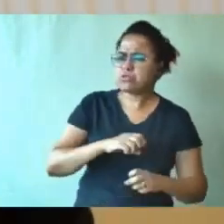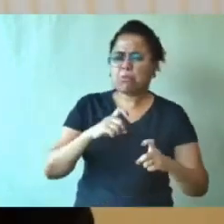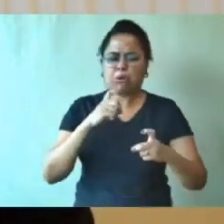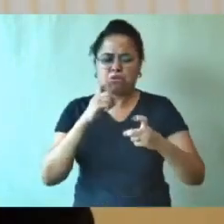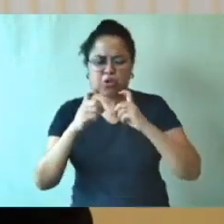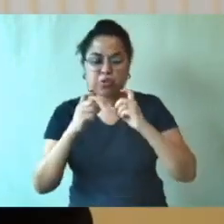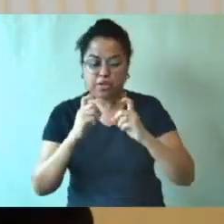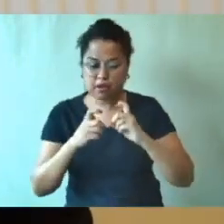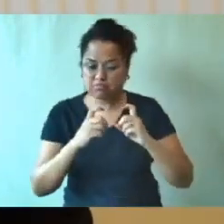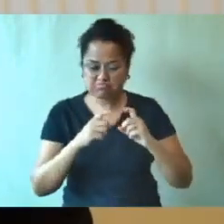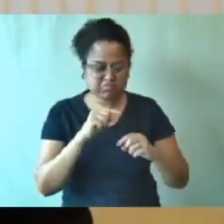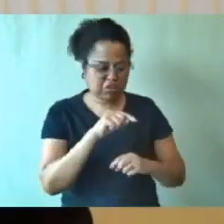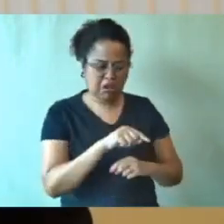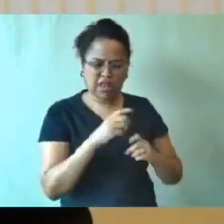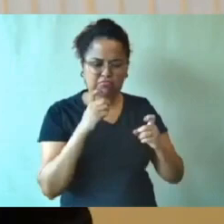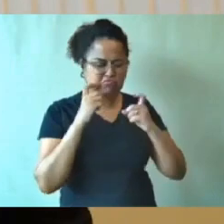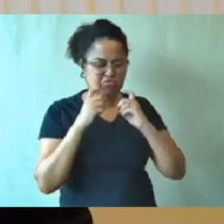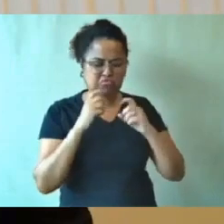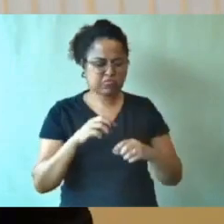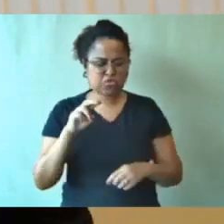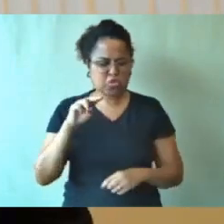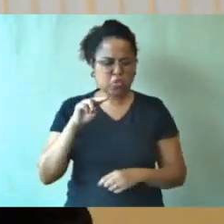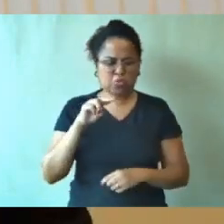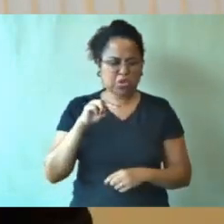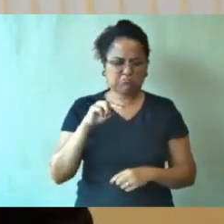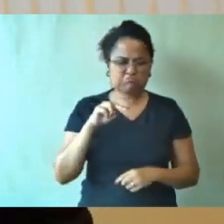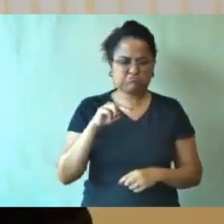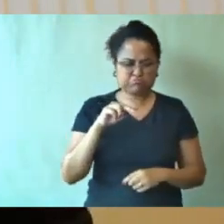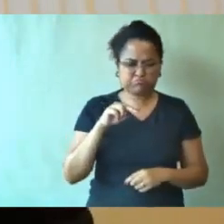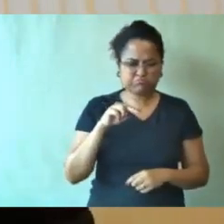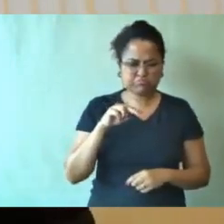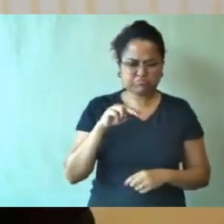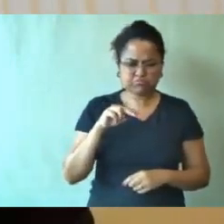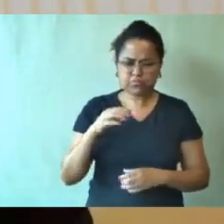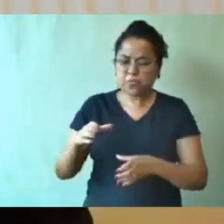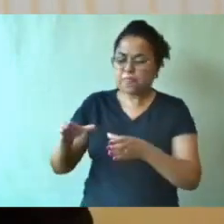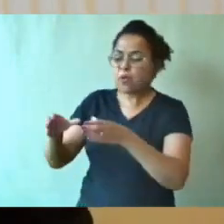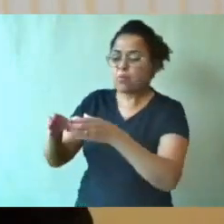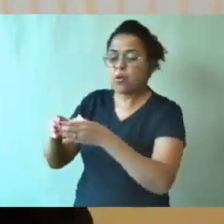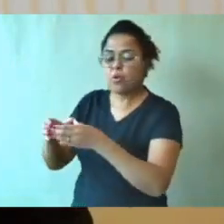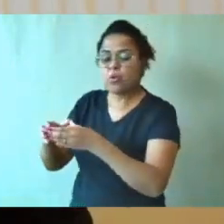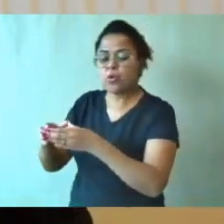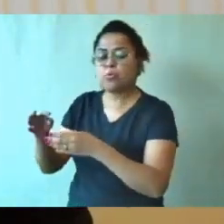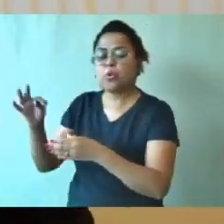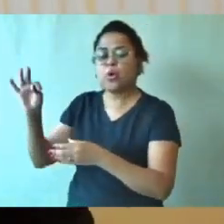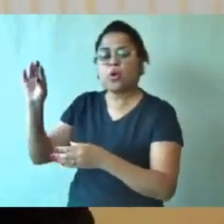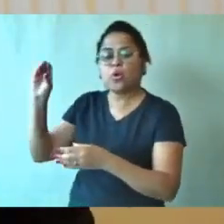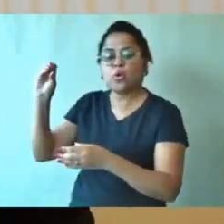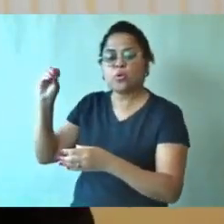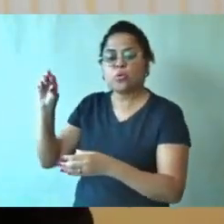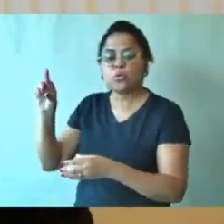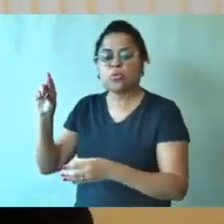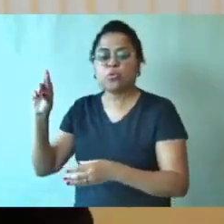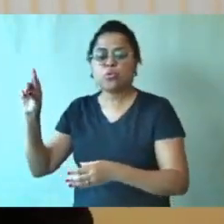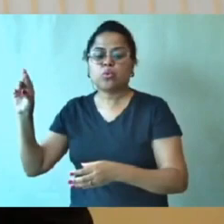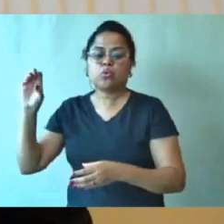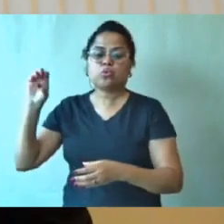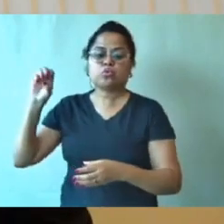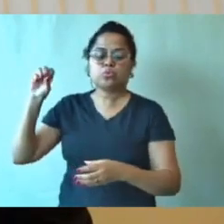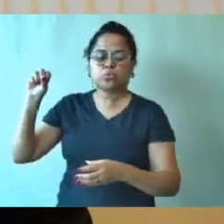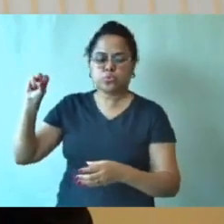Participou meu grupo com a diretoria da Torres e meu grupo com o Nilo Gonçalves Simão Júnior. Na hora